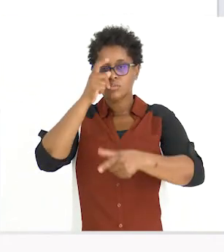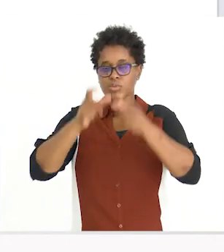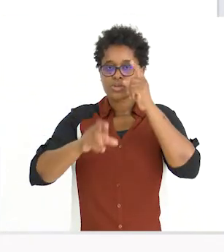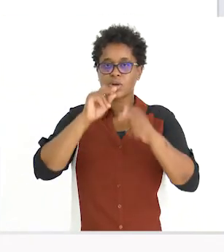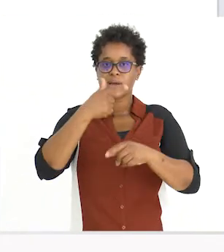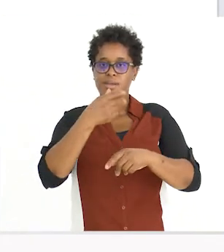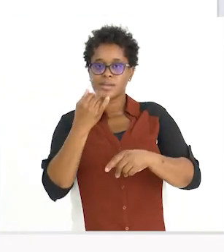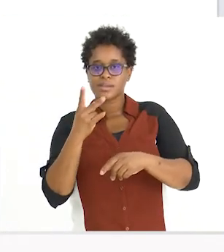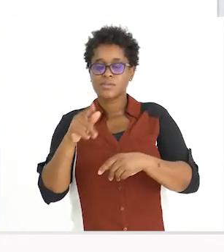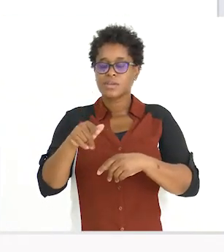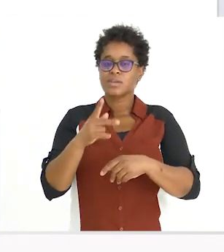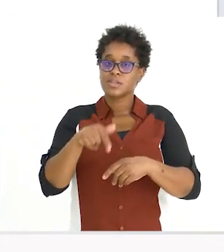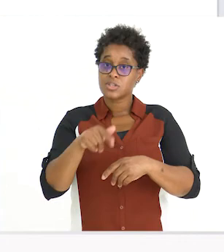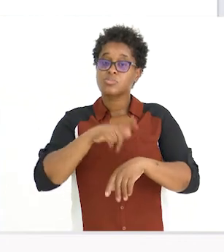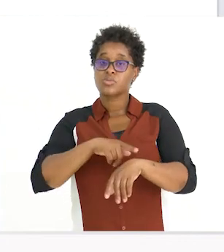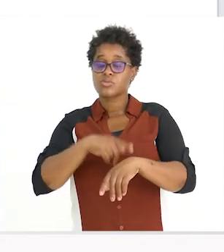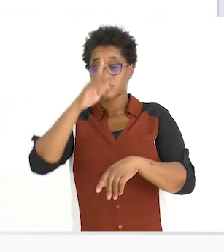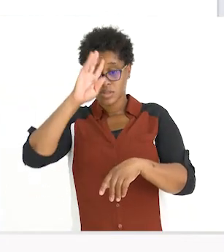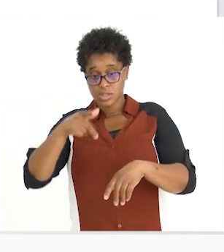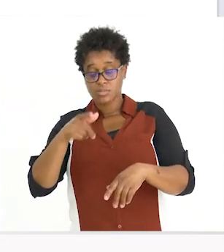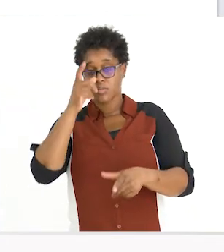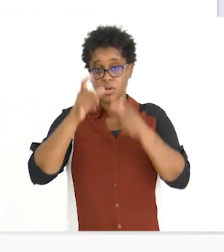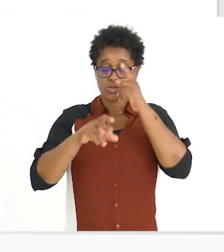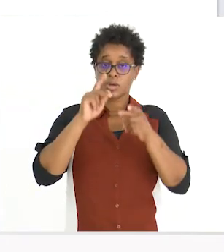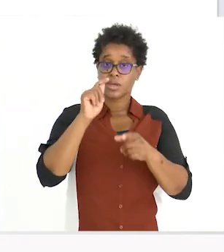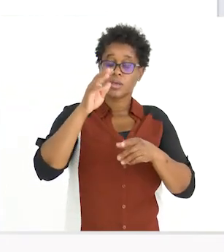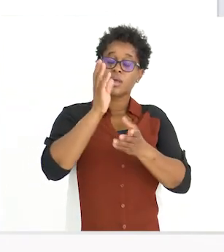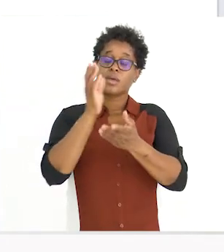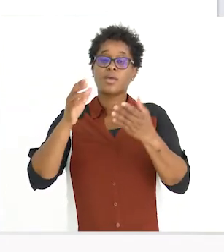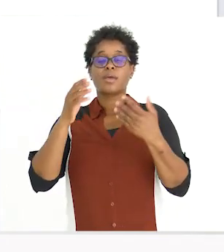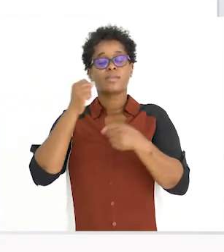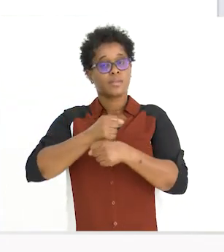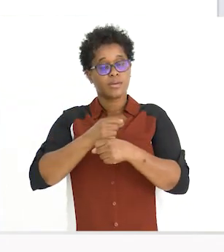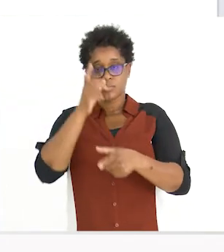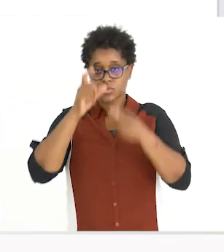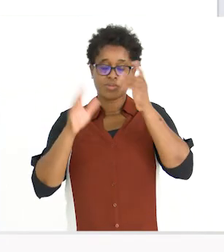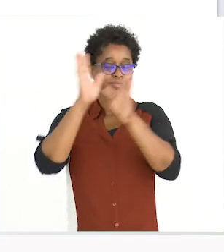período, tendo em conta a população empregada e a população desempregada.